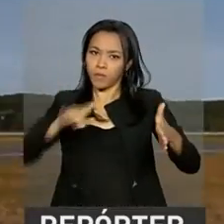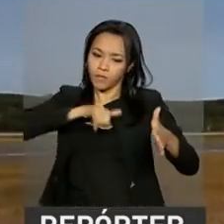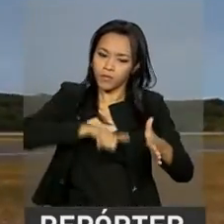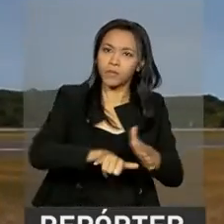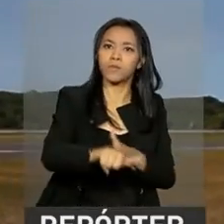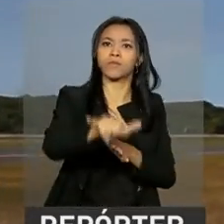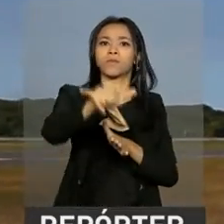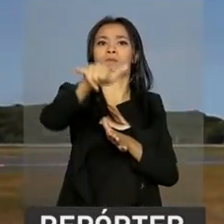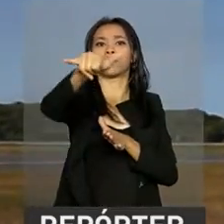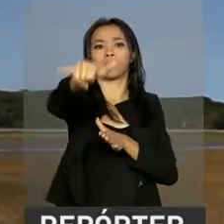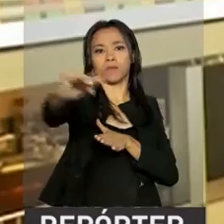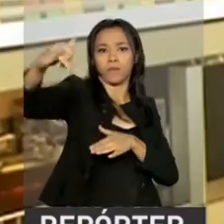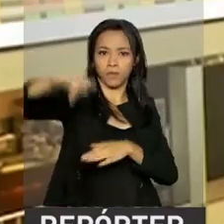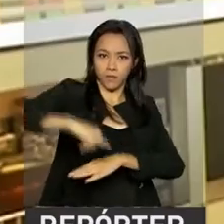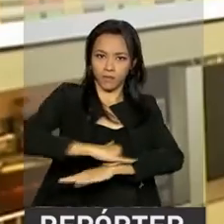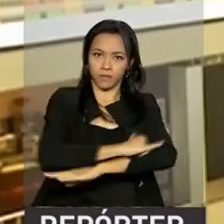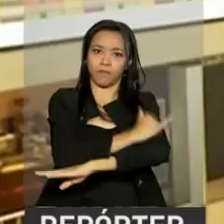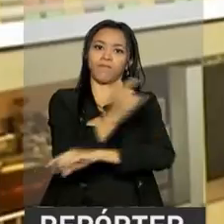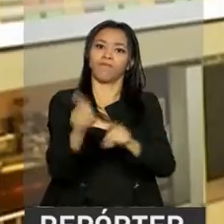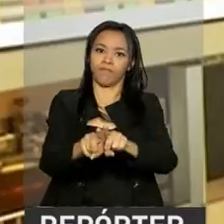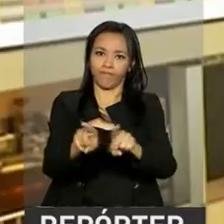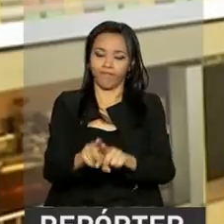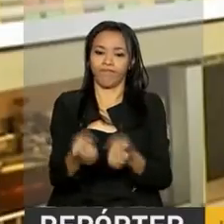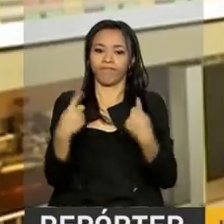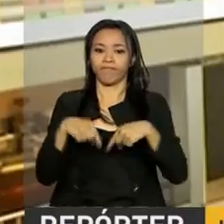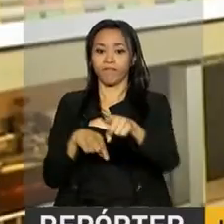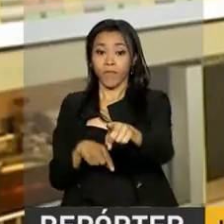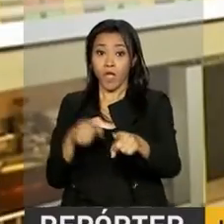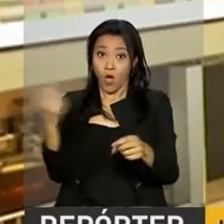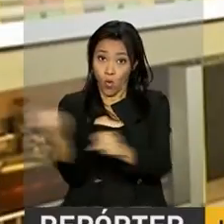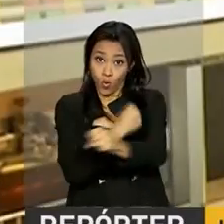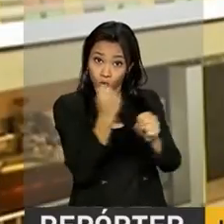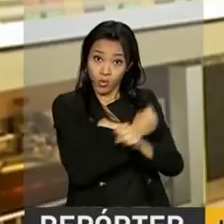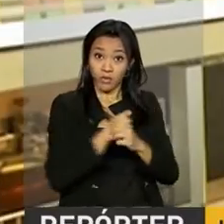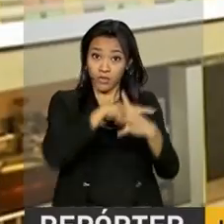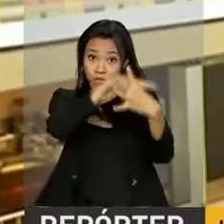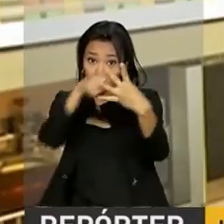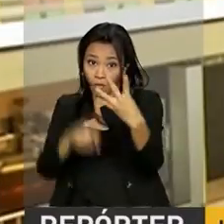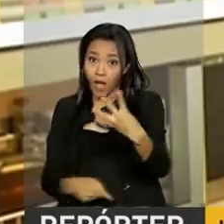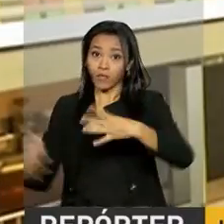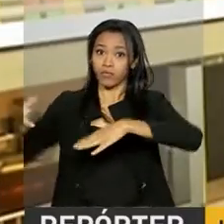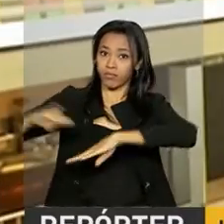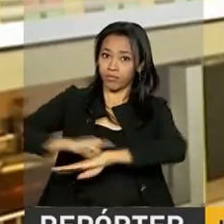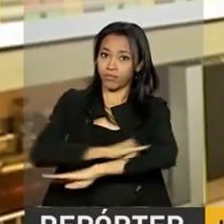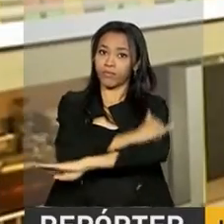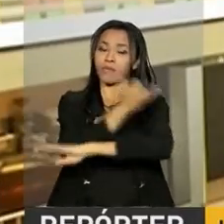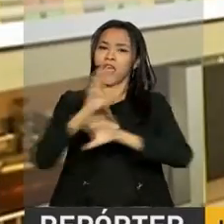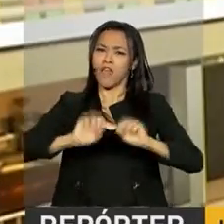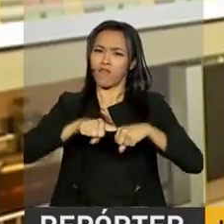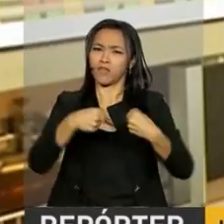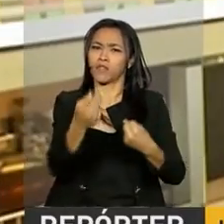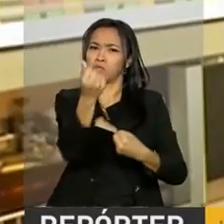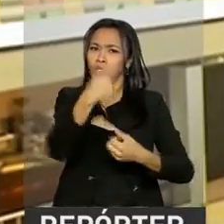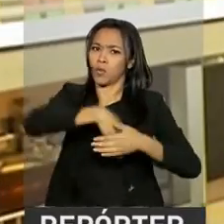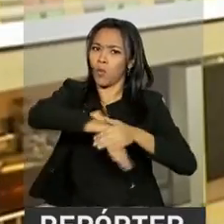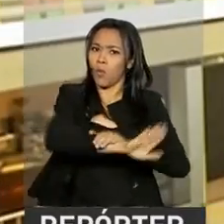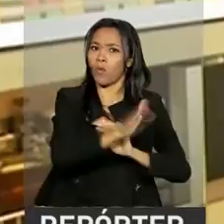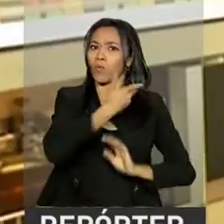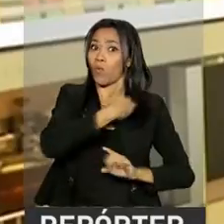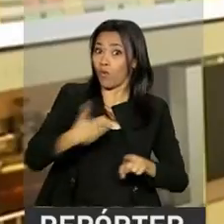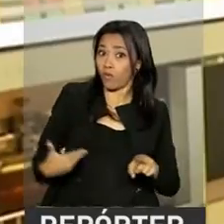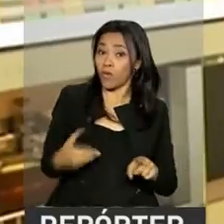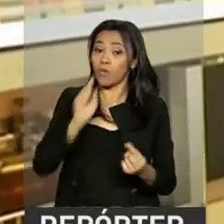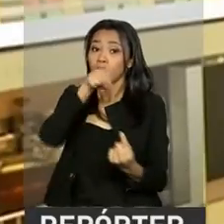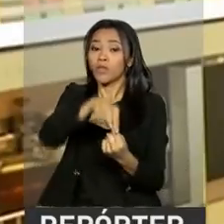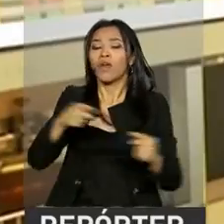pistas de pouso e decolagem. Com a concessão desses quatro terminais, além de reforçar o caixa com o dinheiro do leilão, o governo pretende